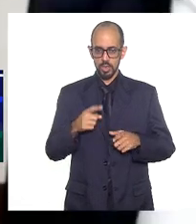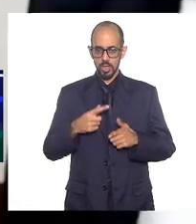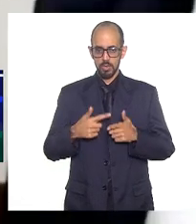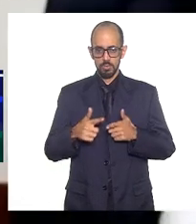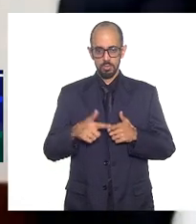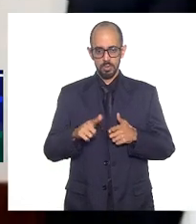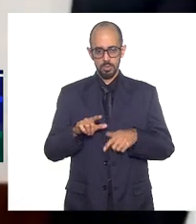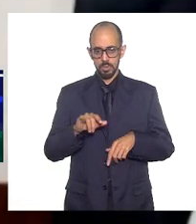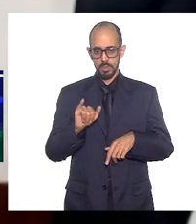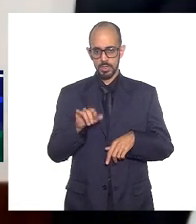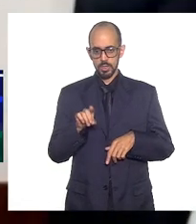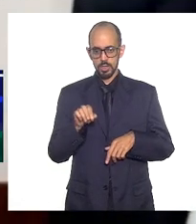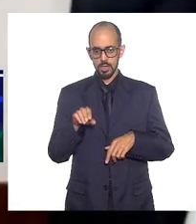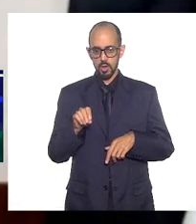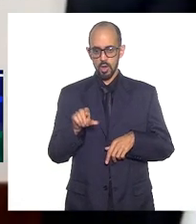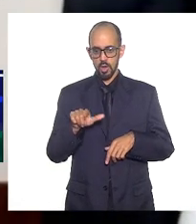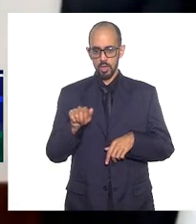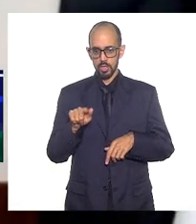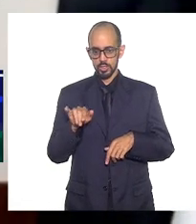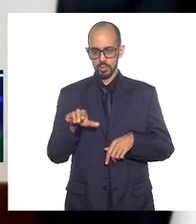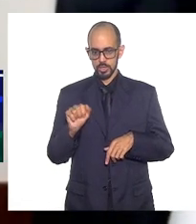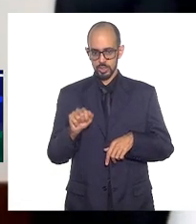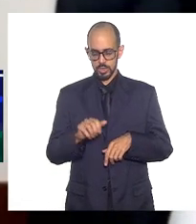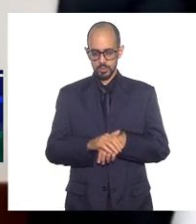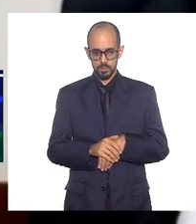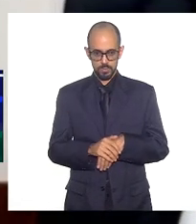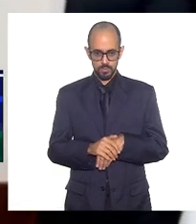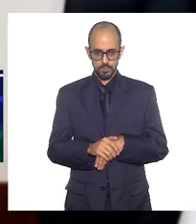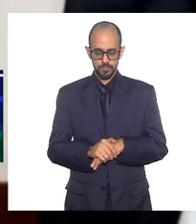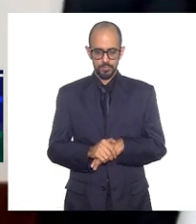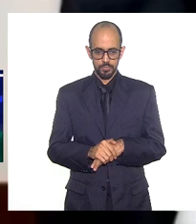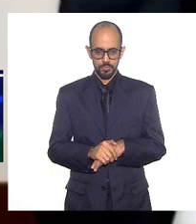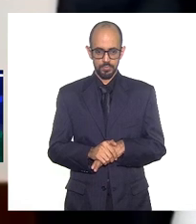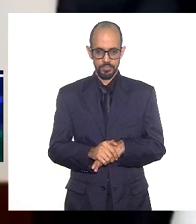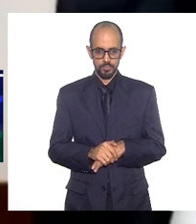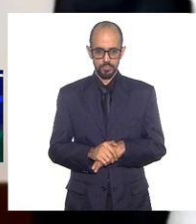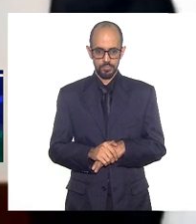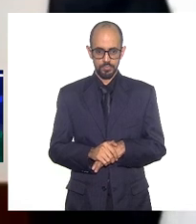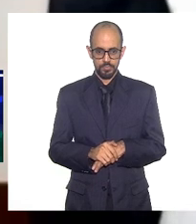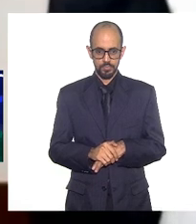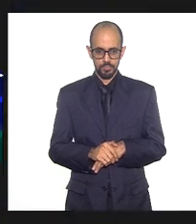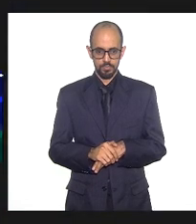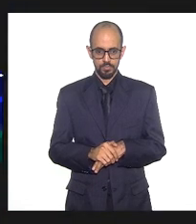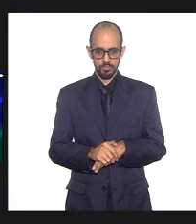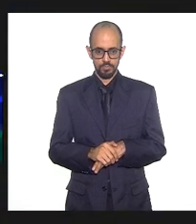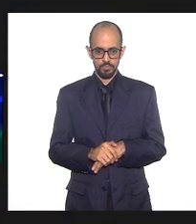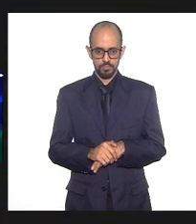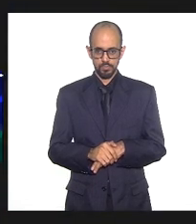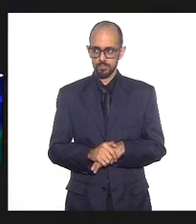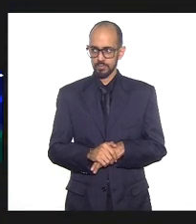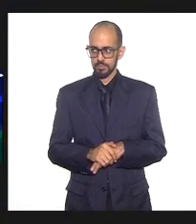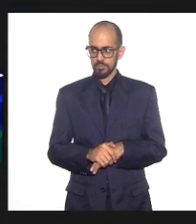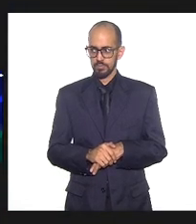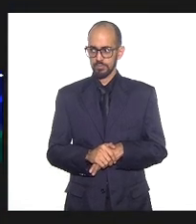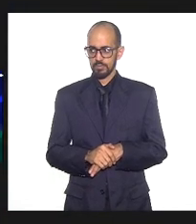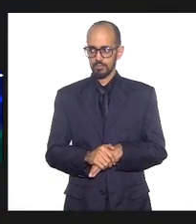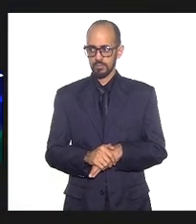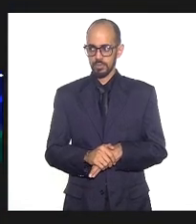Já, Vossa Excelência poderá encaminhar. Já, Vossa Excelência. Tá certo. Poderá Obrigado, presidente. E aí, para encaminhar, por favor.